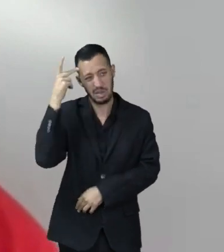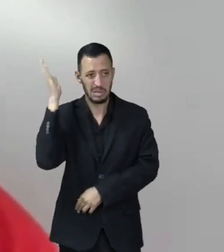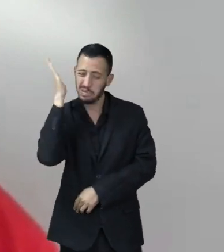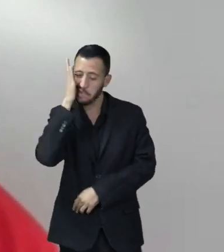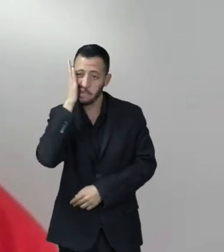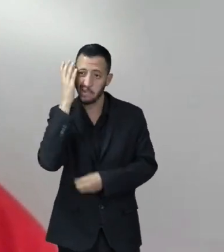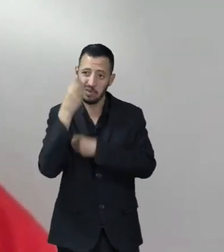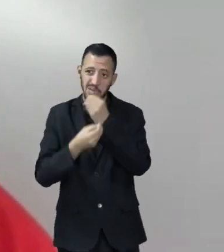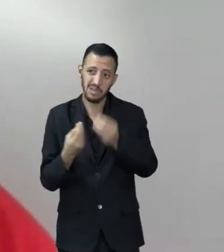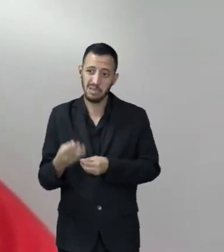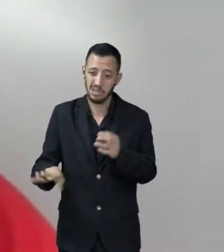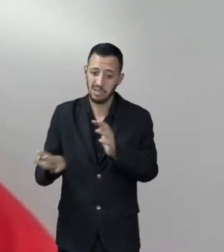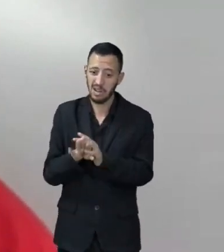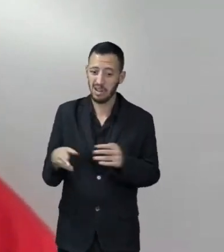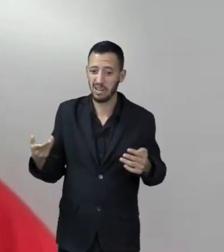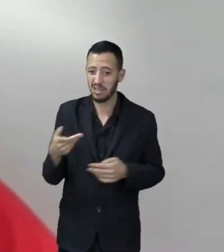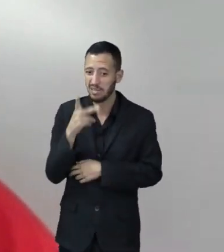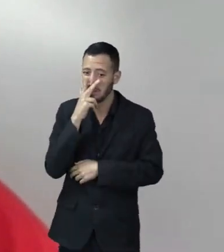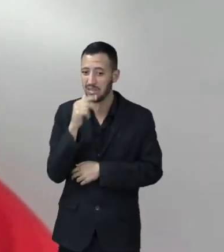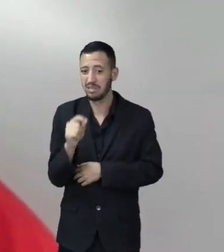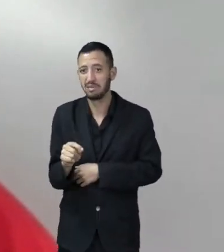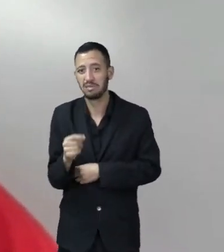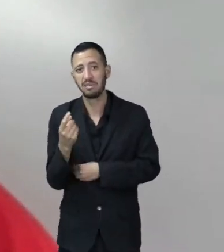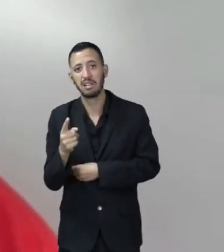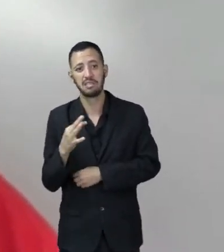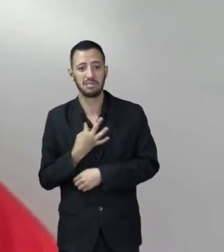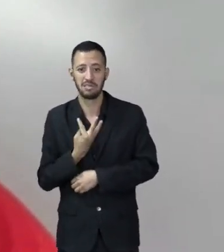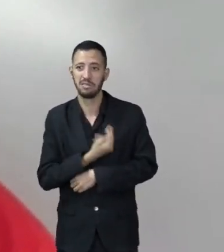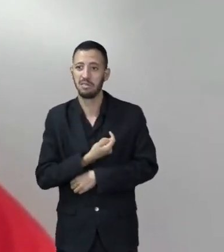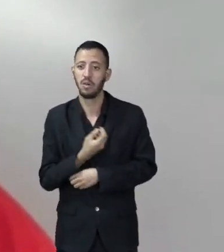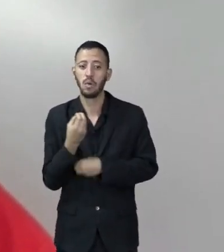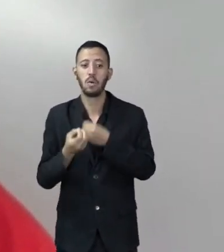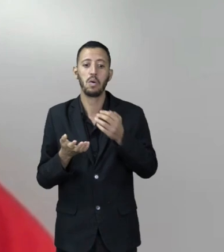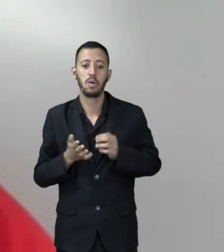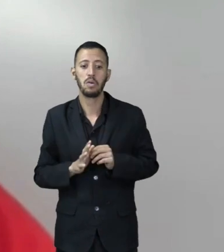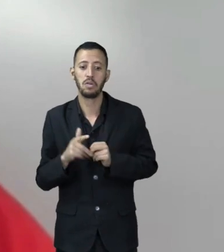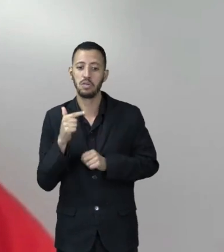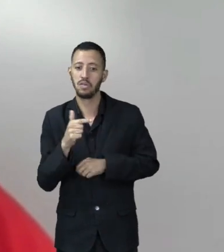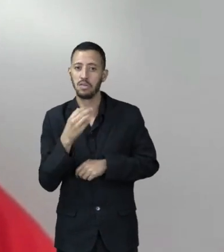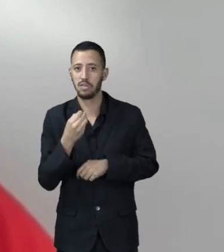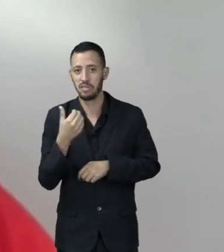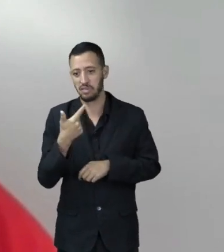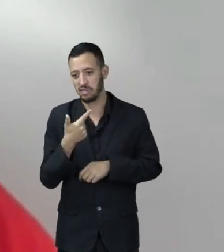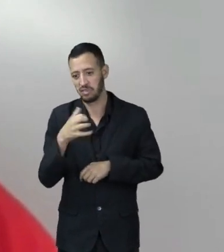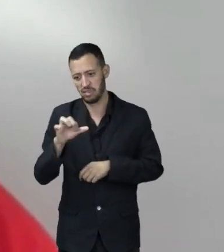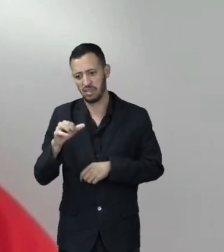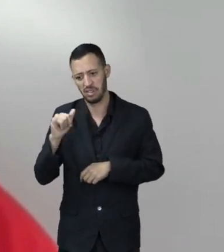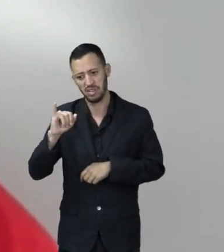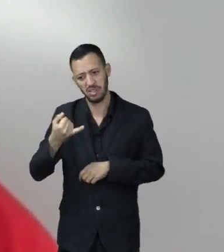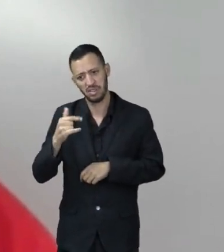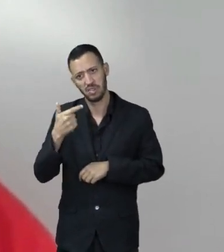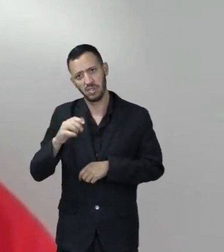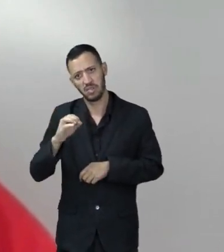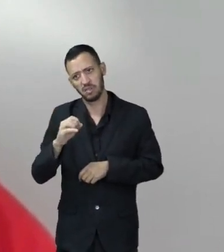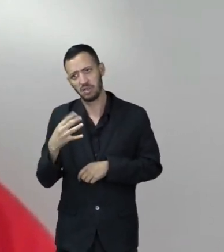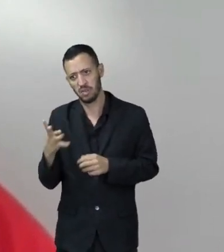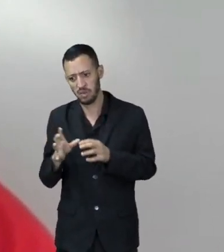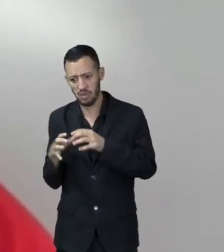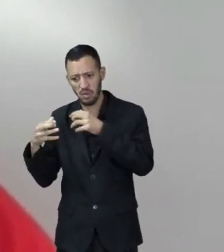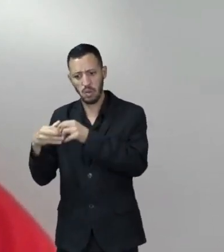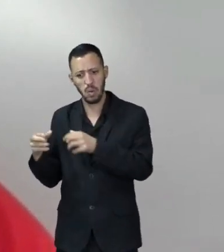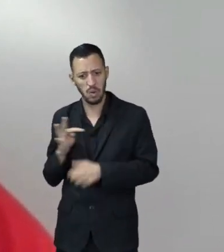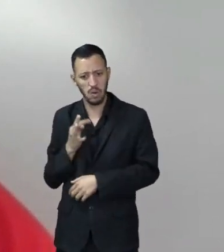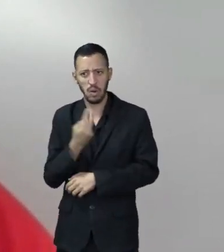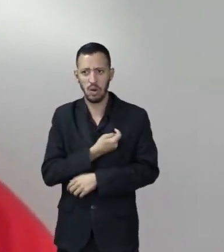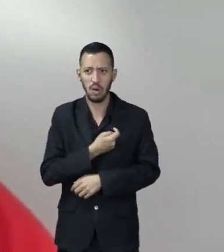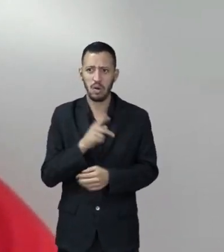sabe, muita gente que está chegando agora pensa, Dia da Visibilidade Trans. Onde é que nasceu? Nasceu em 29 de janeiro de 2004, quando um grupo de travestis,